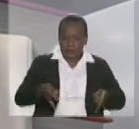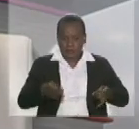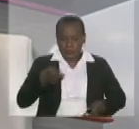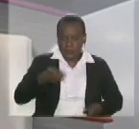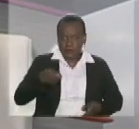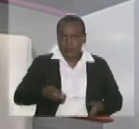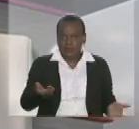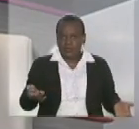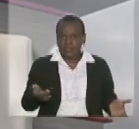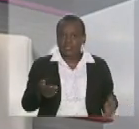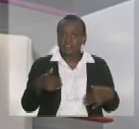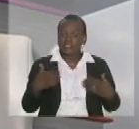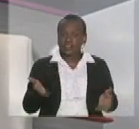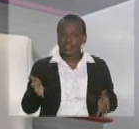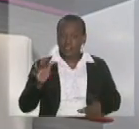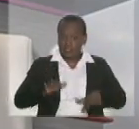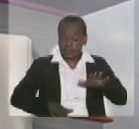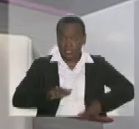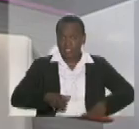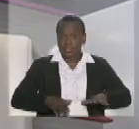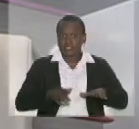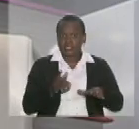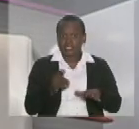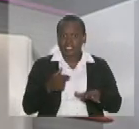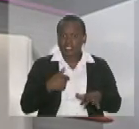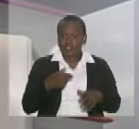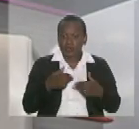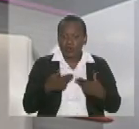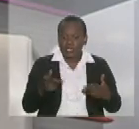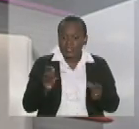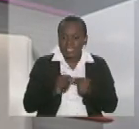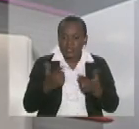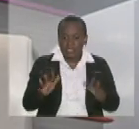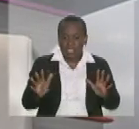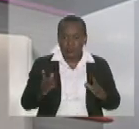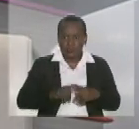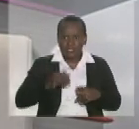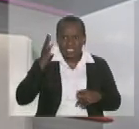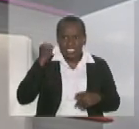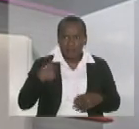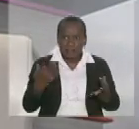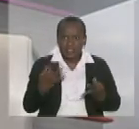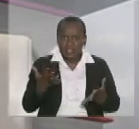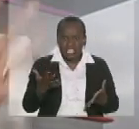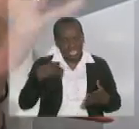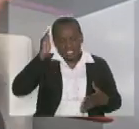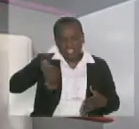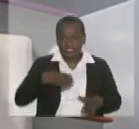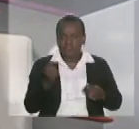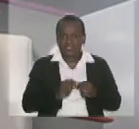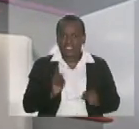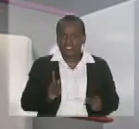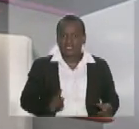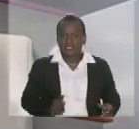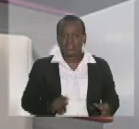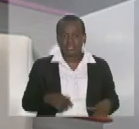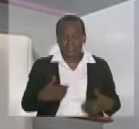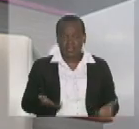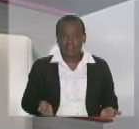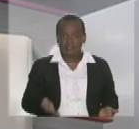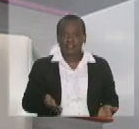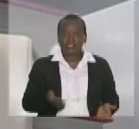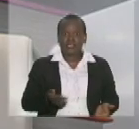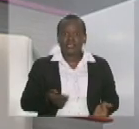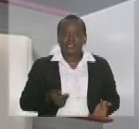ser espontânea e muitas vezes não fazendo coisas porque eu já sabia que não ia ser perfeito, então eu já preferia não fazer,